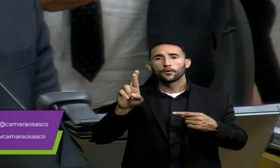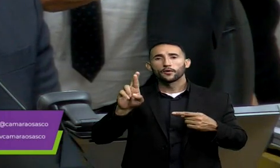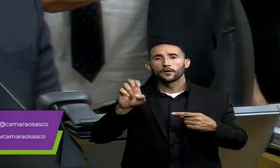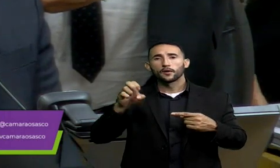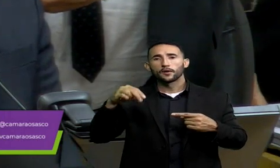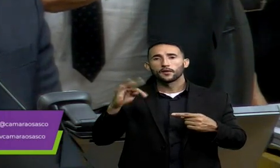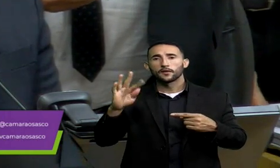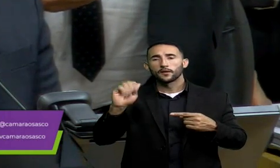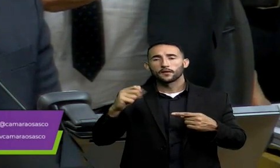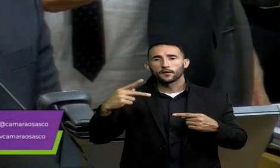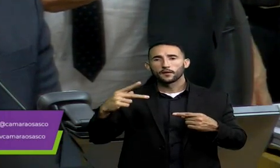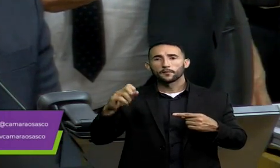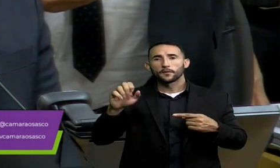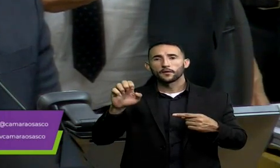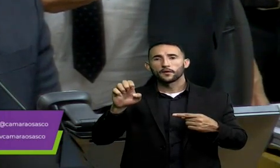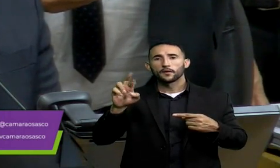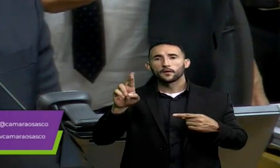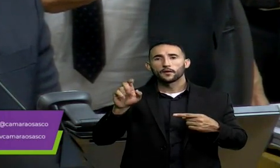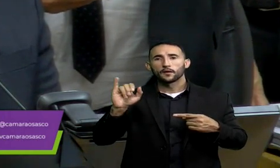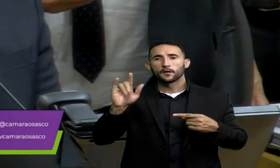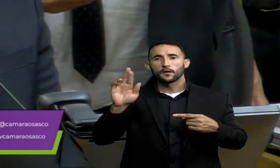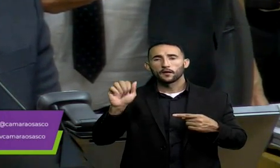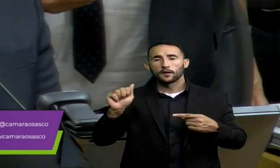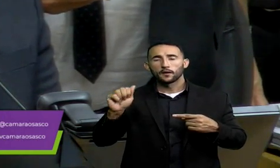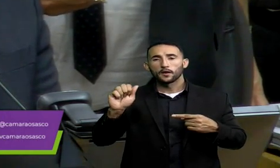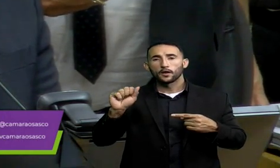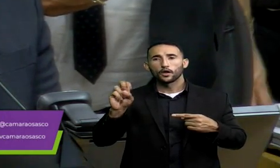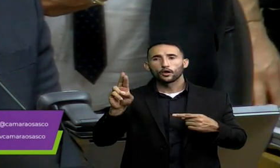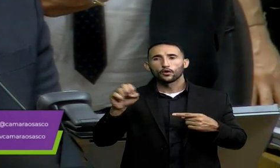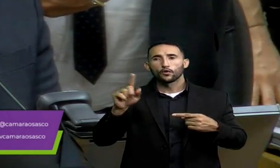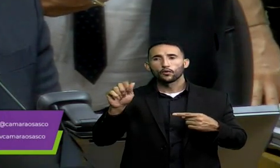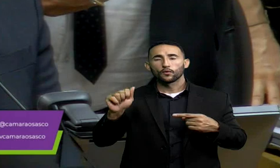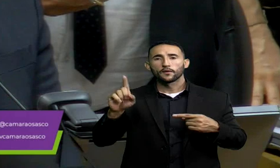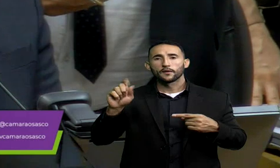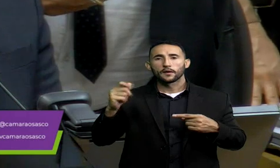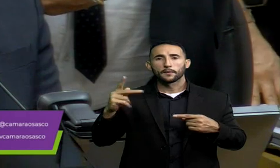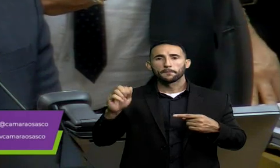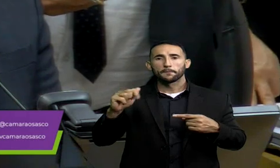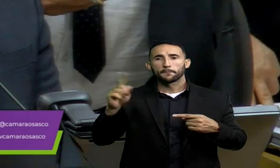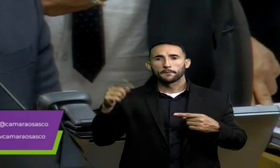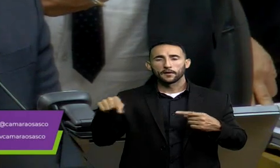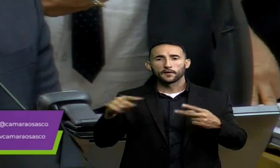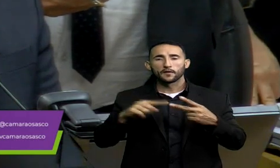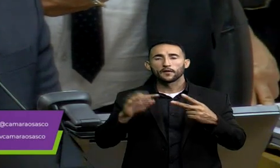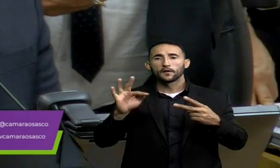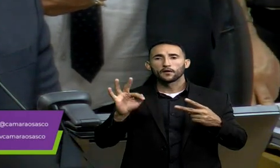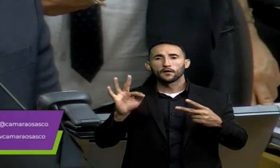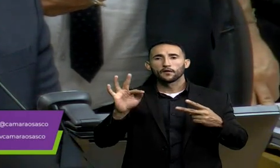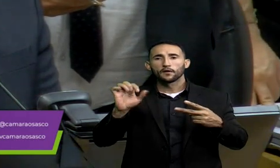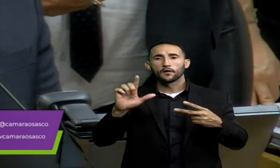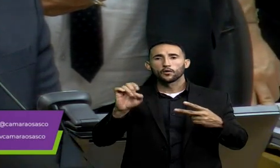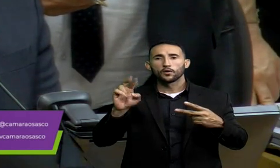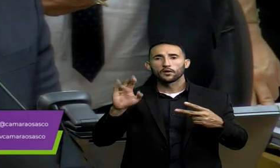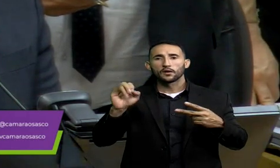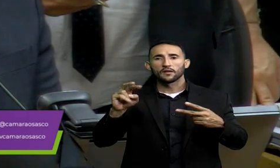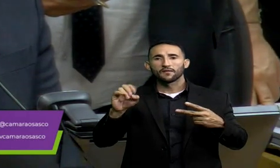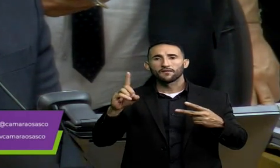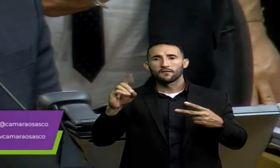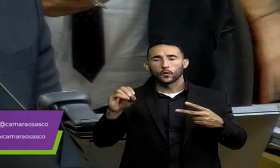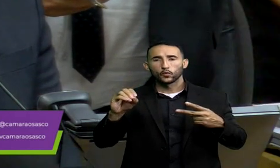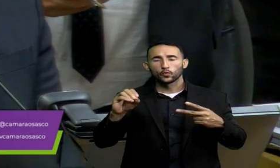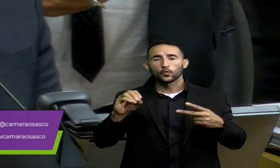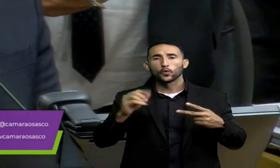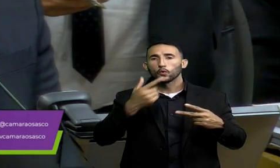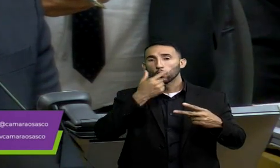Pereira Souza da Paz a pedido do vereador Dinei Simão Florisvaldo Soares perira tio do vereador